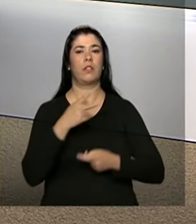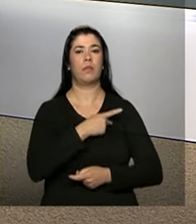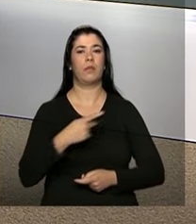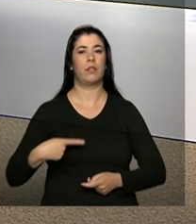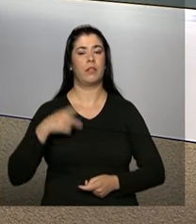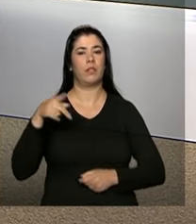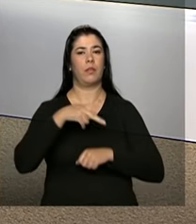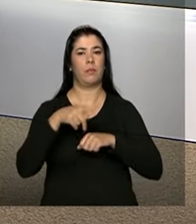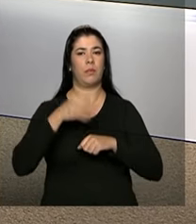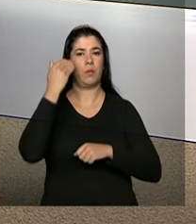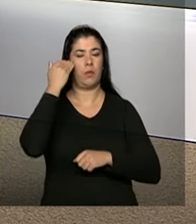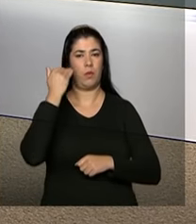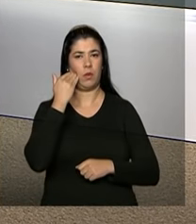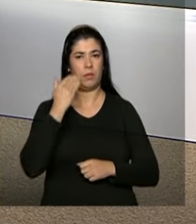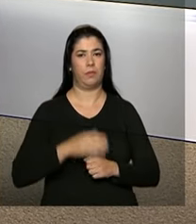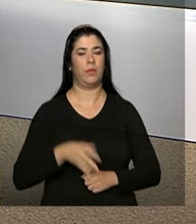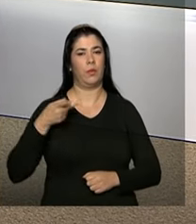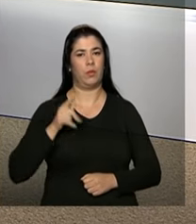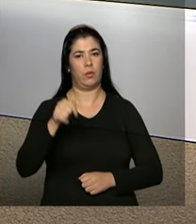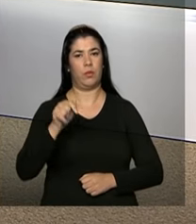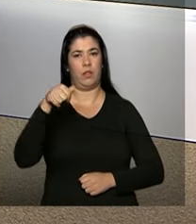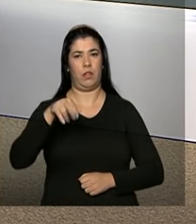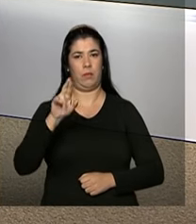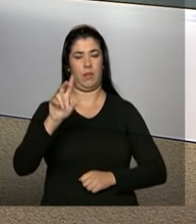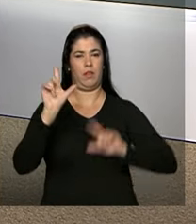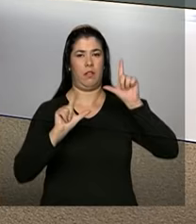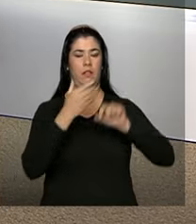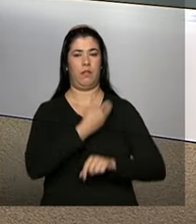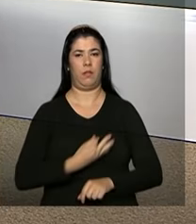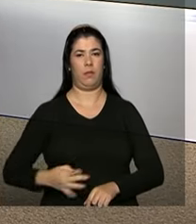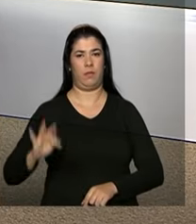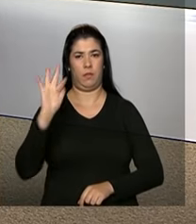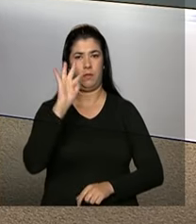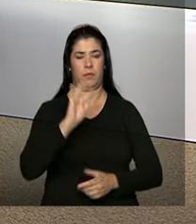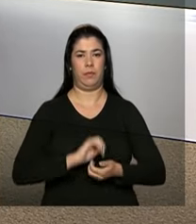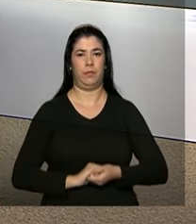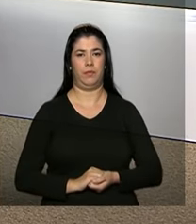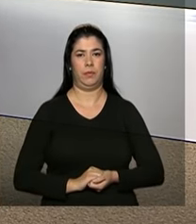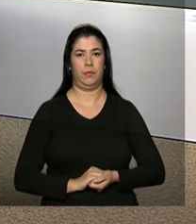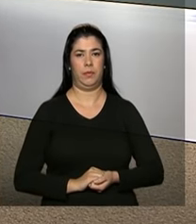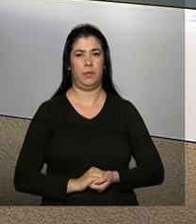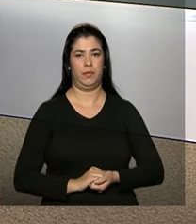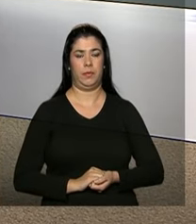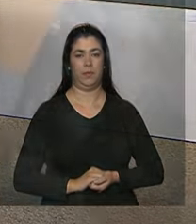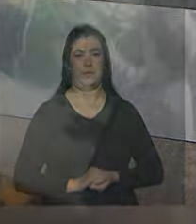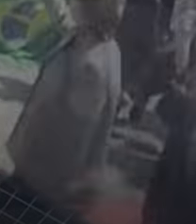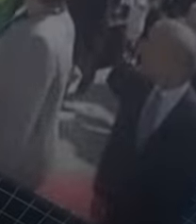presidenta da República da Coreia. Continue com a gente, NBR e a TV do Governo Federal.